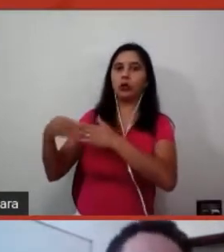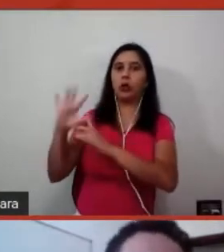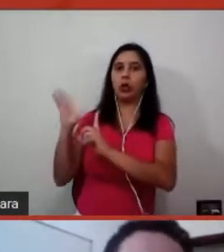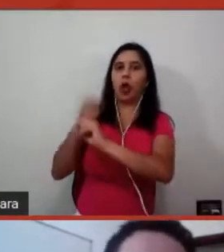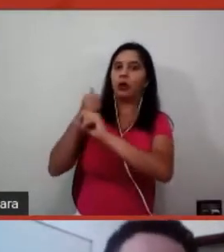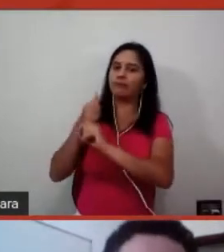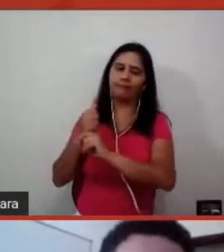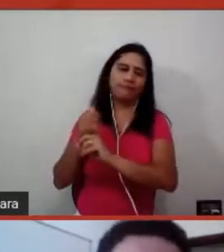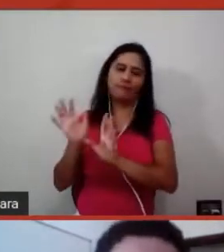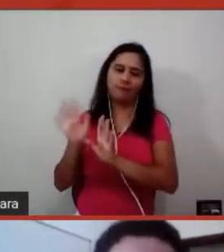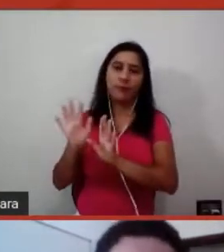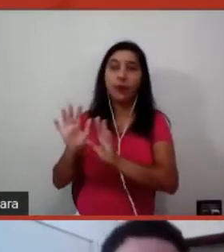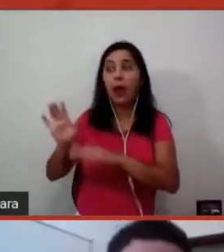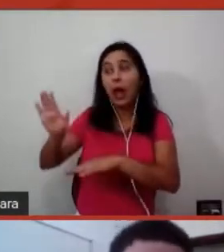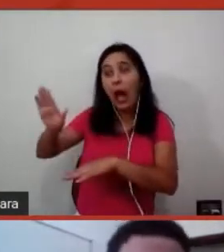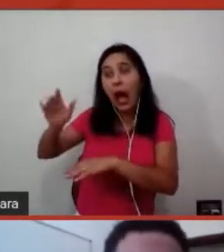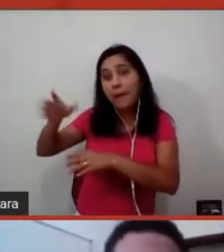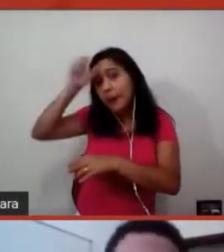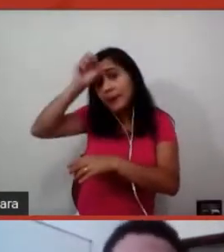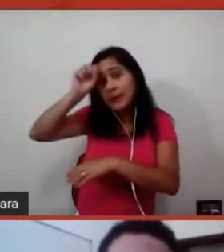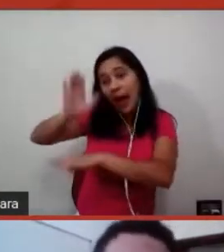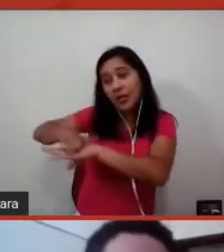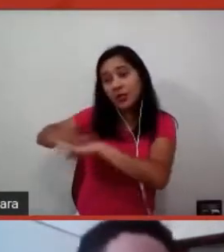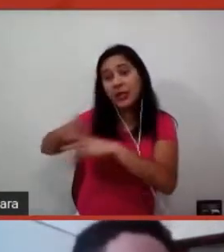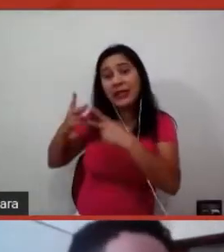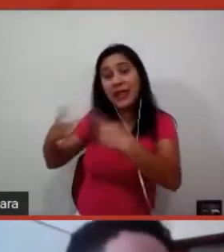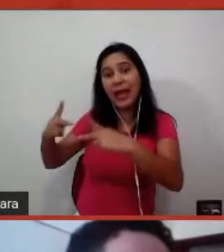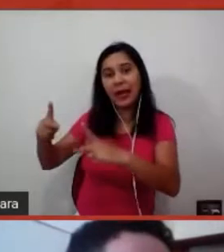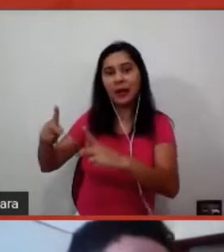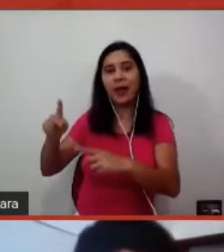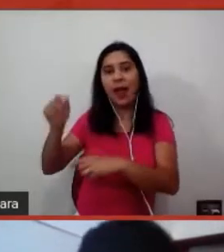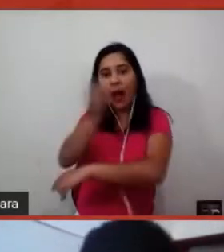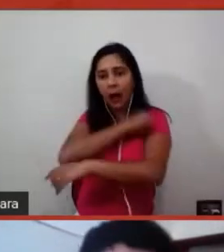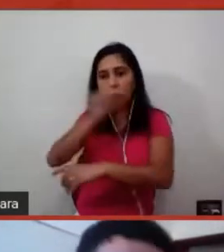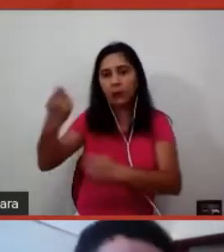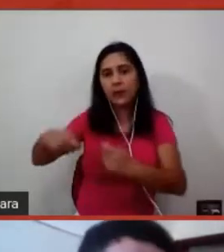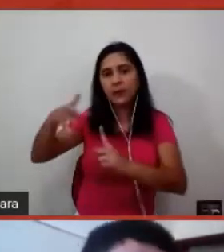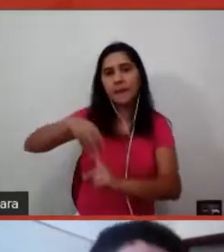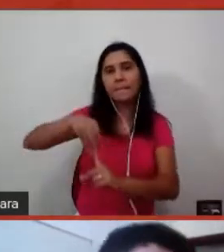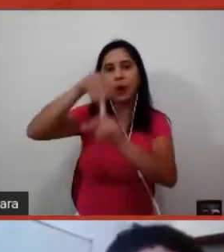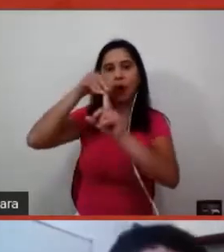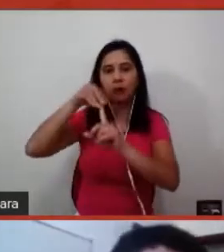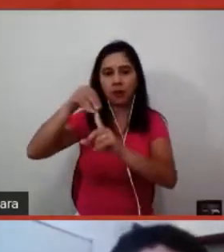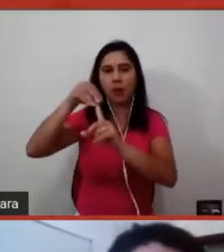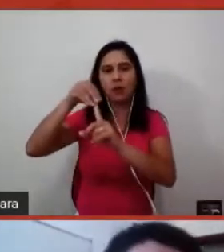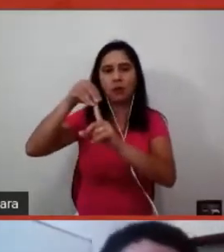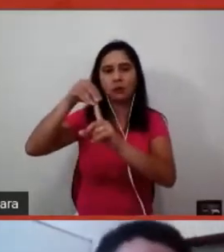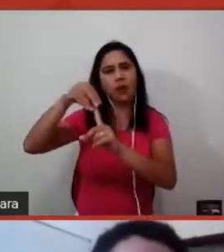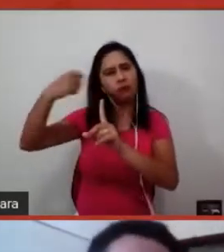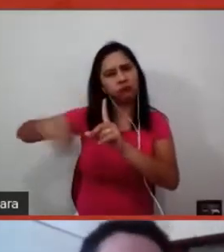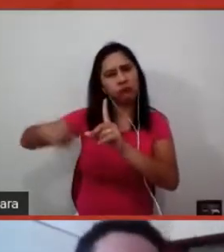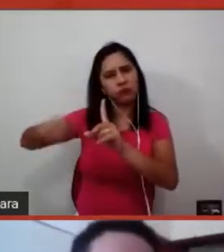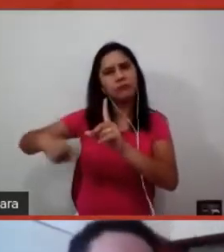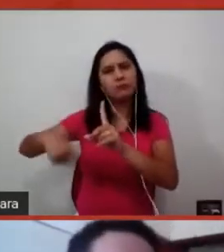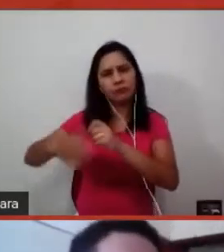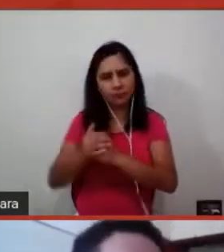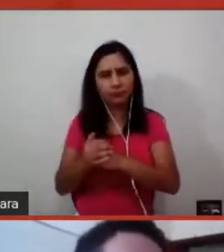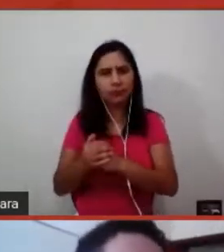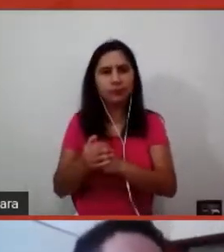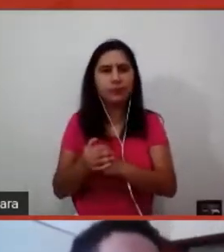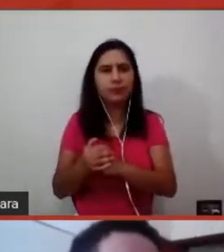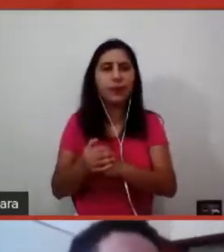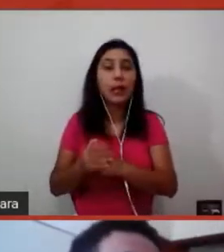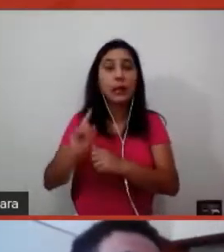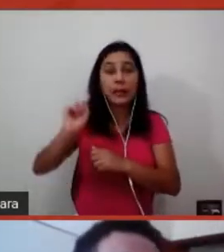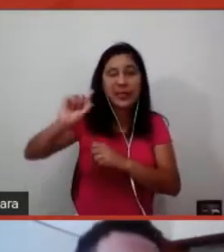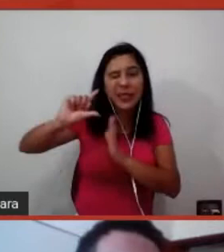ser conduzida pelos estudantes, né? Os estudantes têm que ser protagonistas, né? E aí vocês vão, quando nós estivermos no